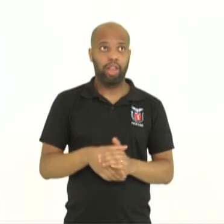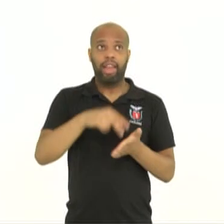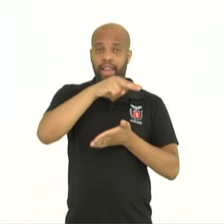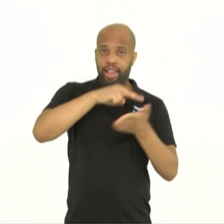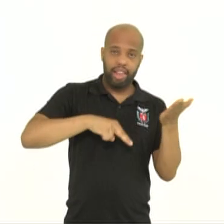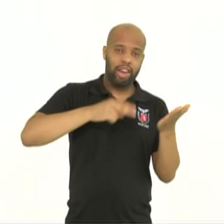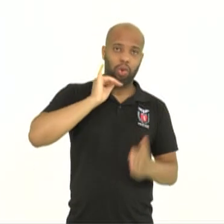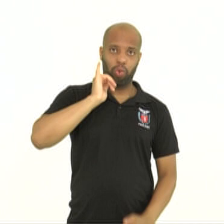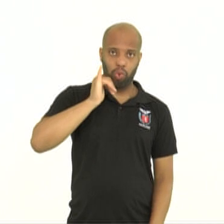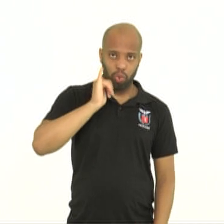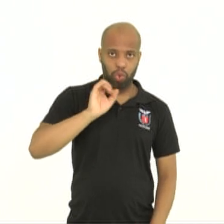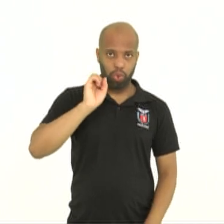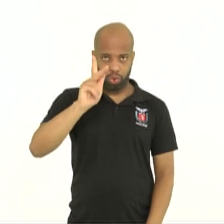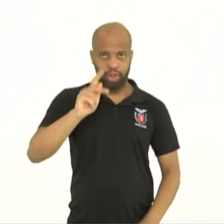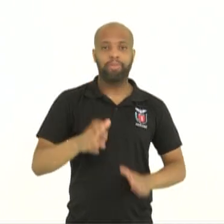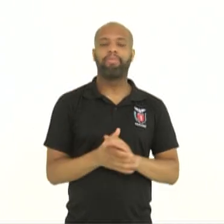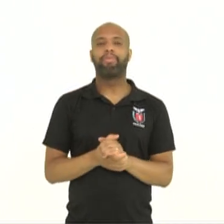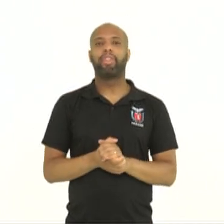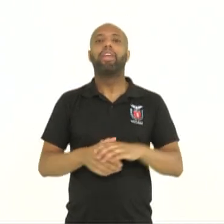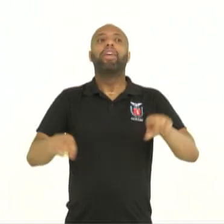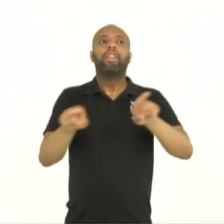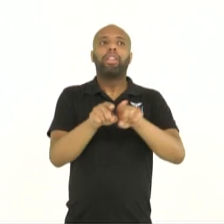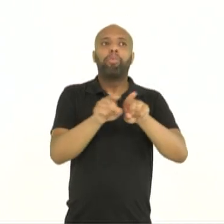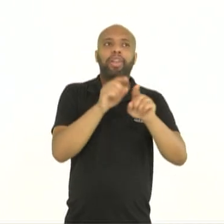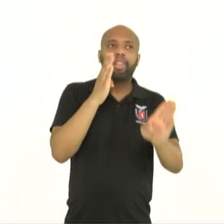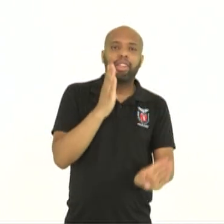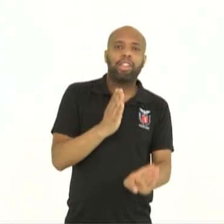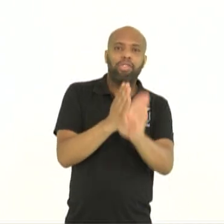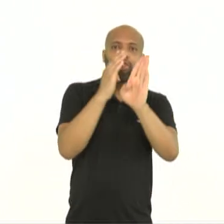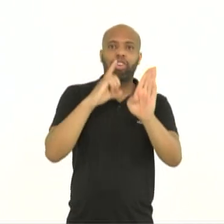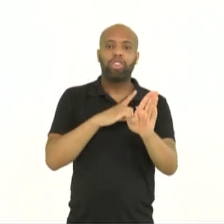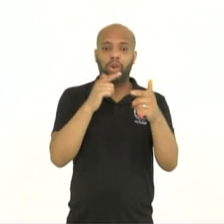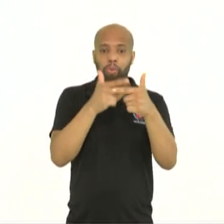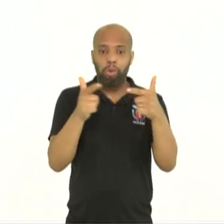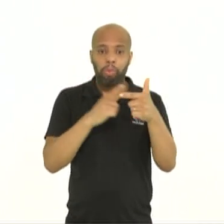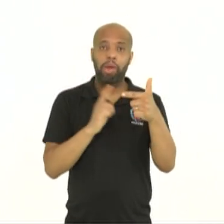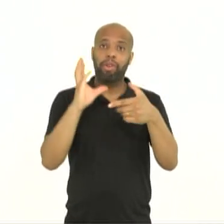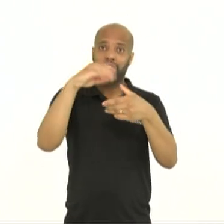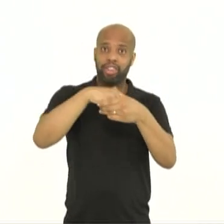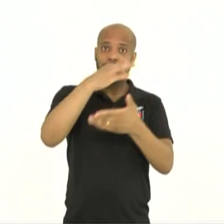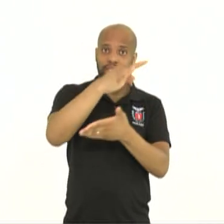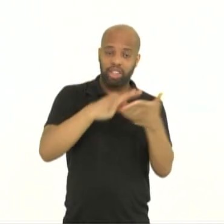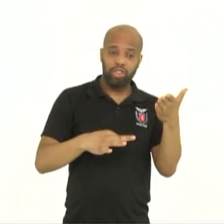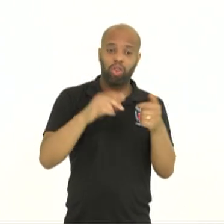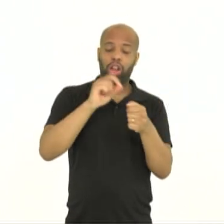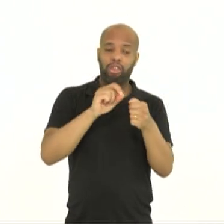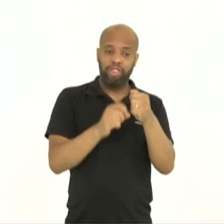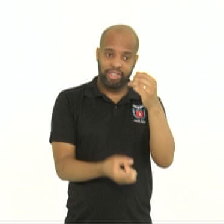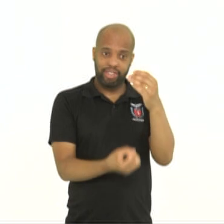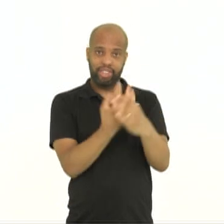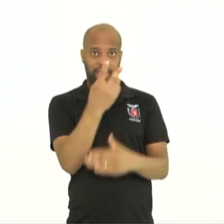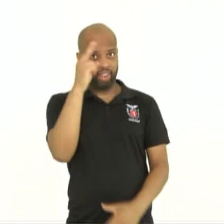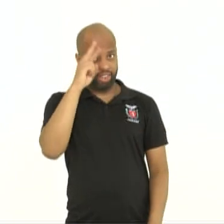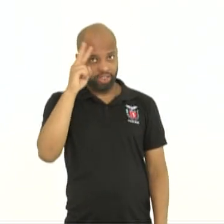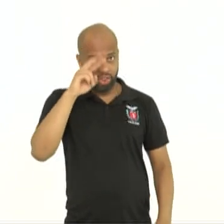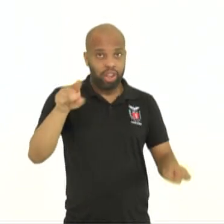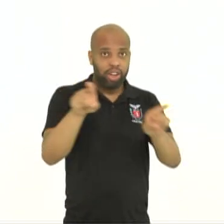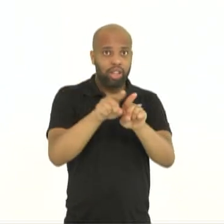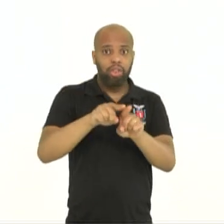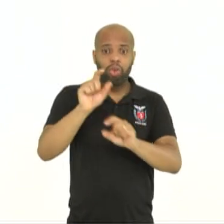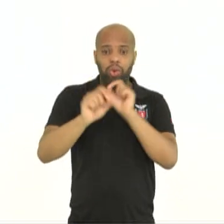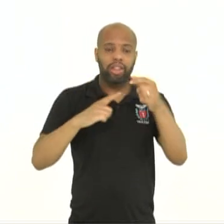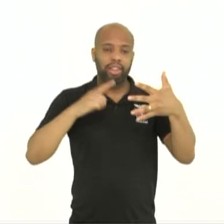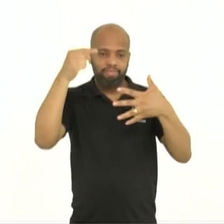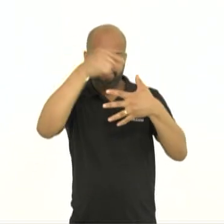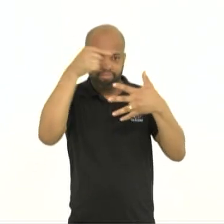Lemos o nosso conto, tá, pessoal? Identificamos o conflito gerador do enredo e os elementos que constroem a